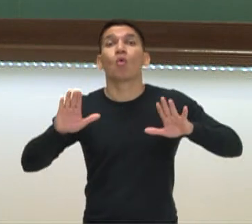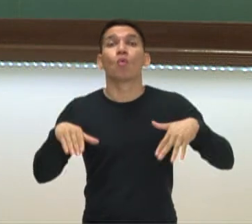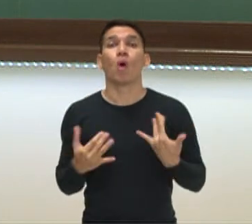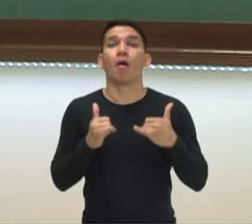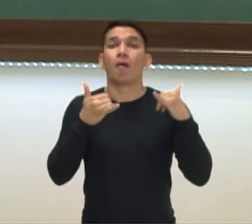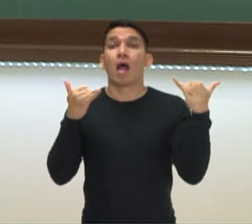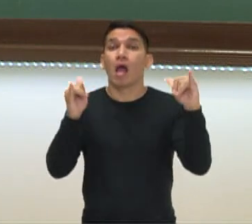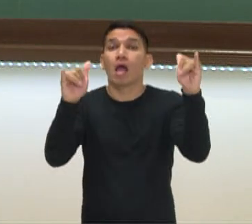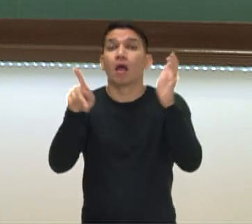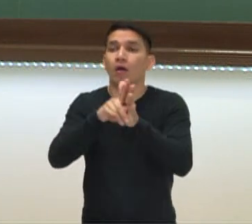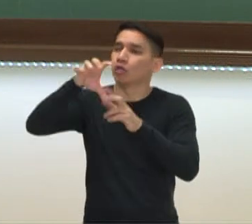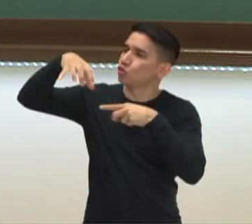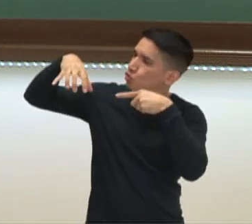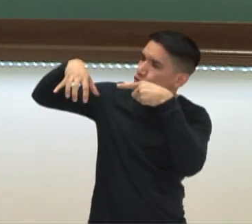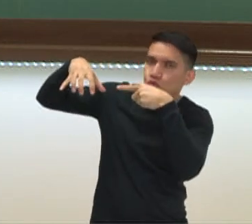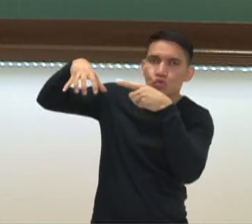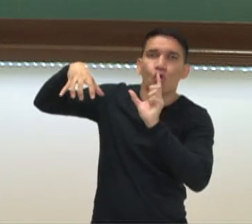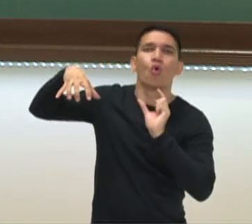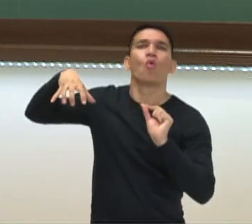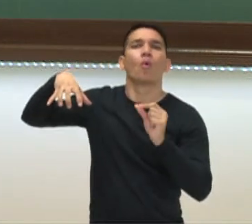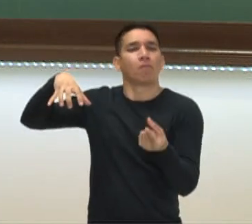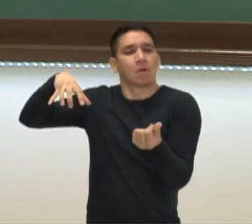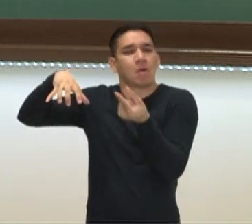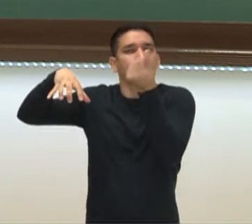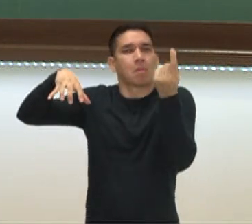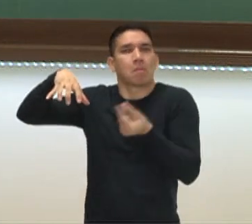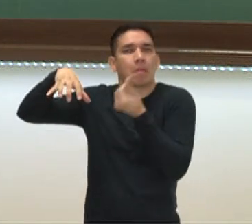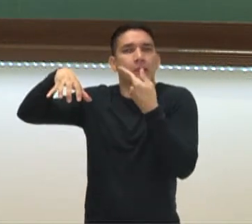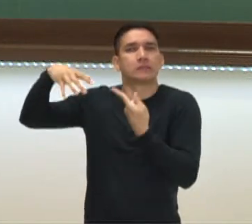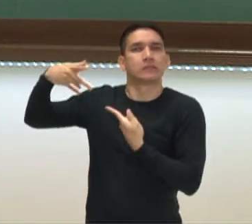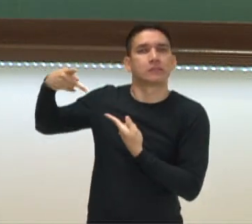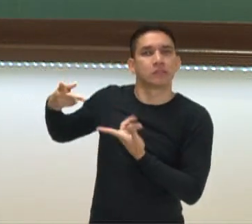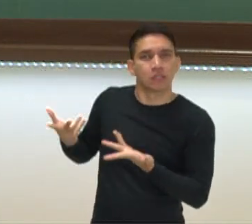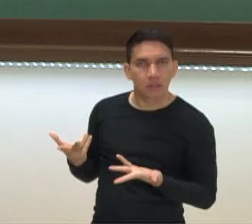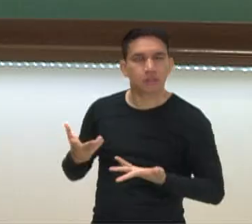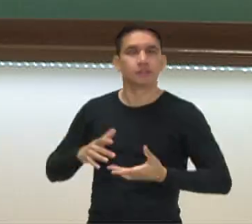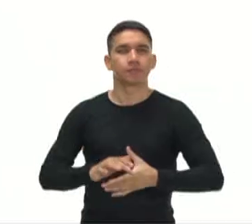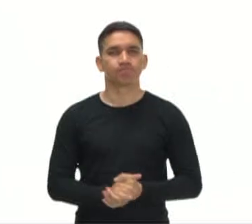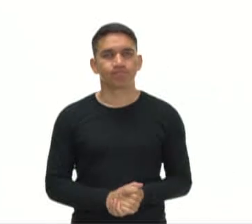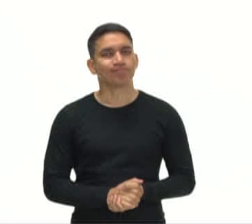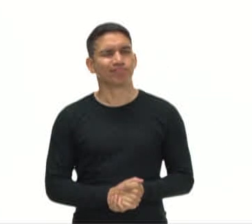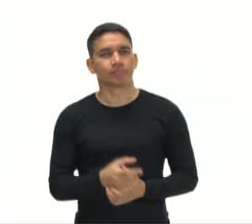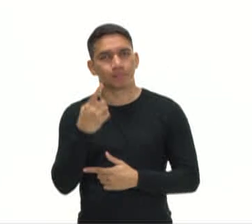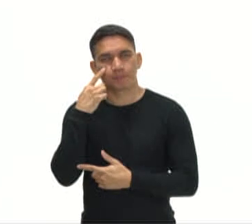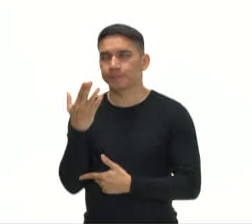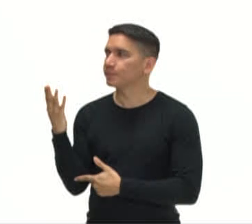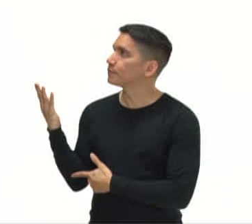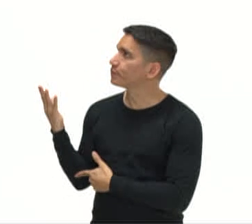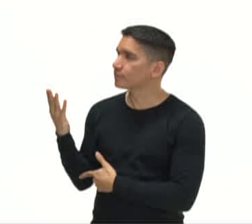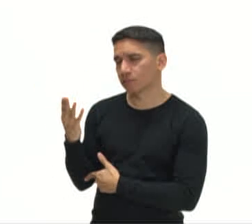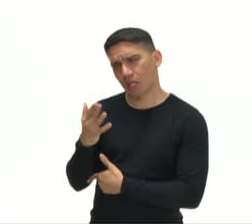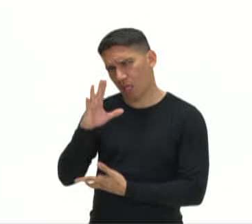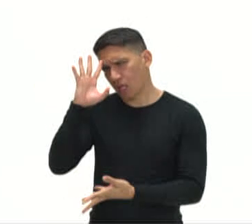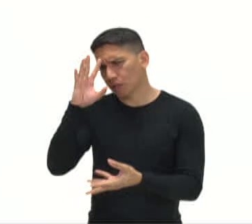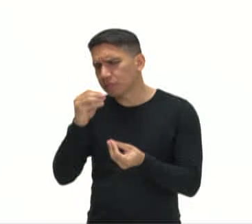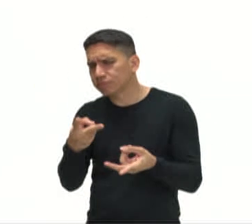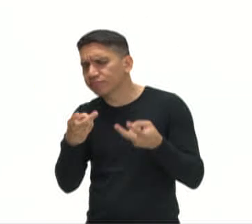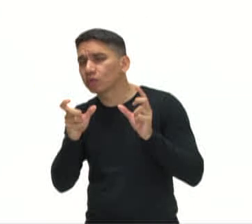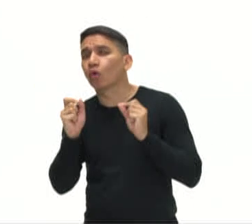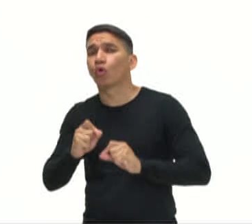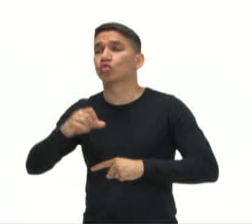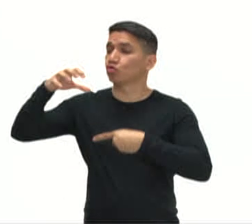energia consumida por um chuveiro e qual é o custo do uso desse chuveiro, tá? Então vamos lá. Considere um chuveiro